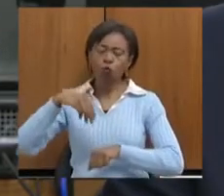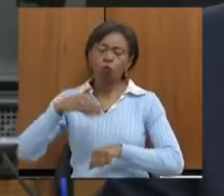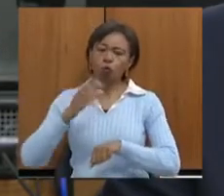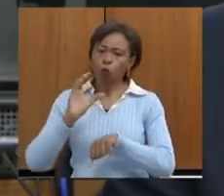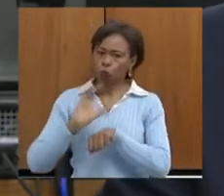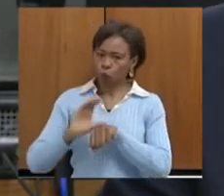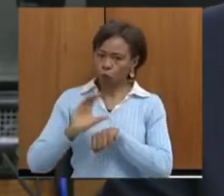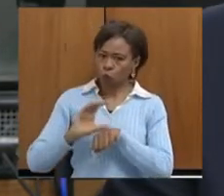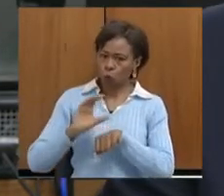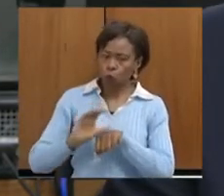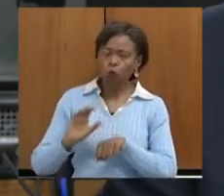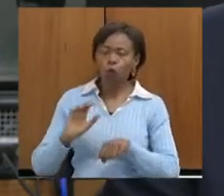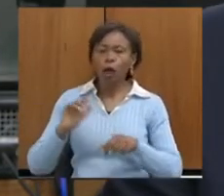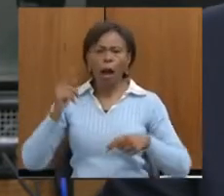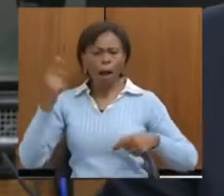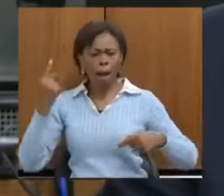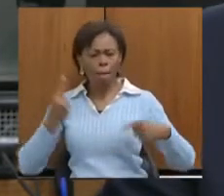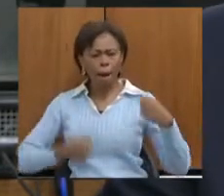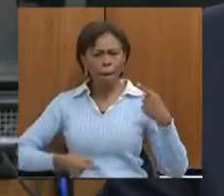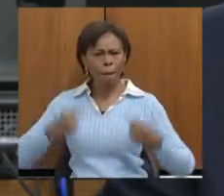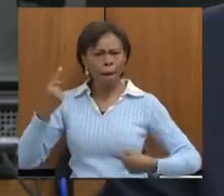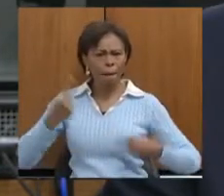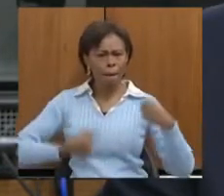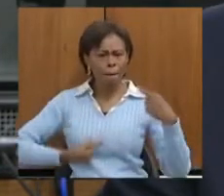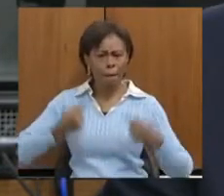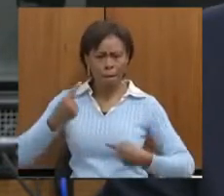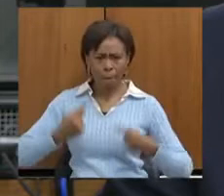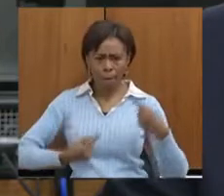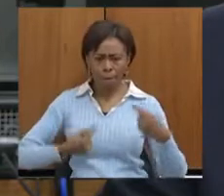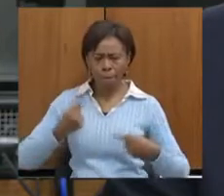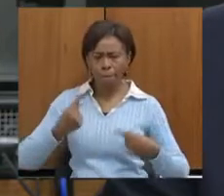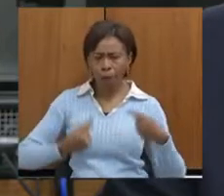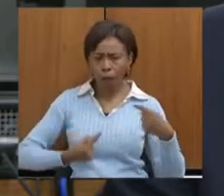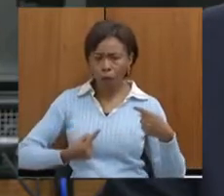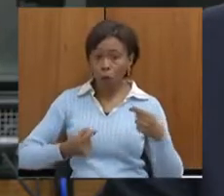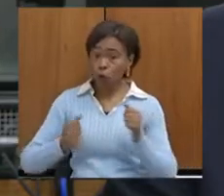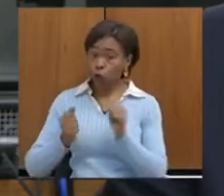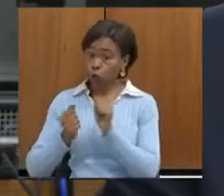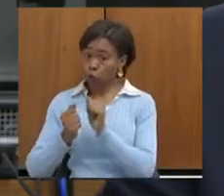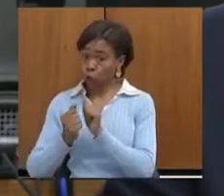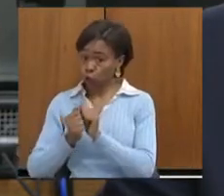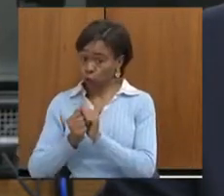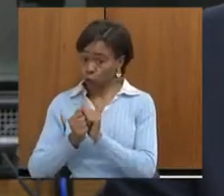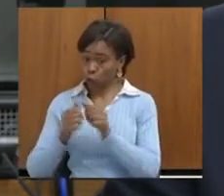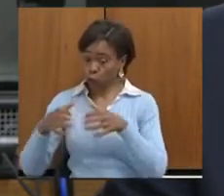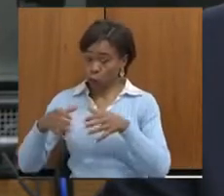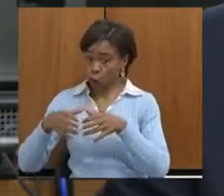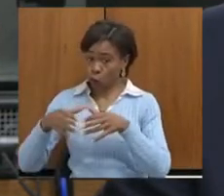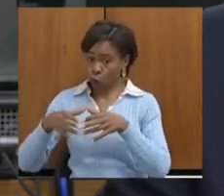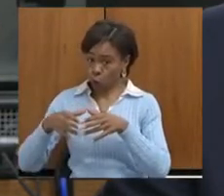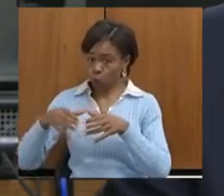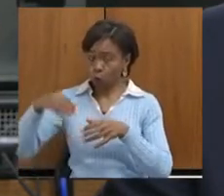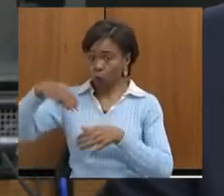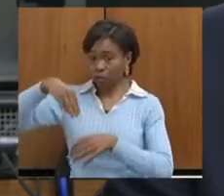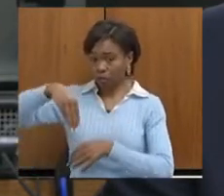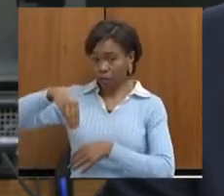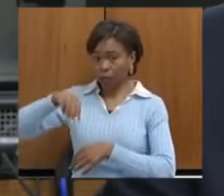tivemos um excelente debate justamente com o movimento dos atingidos por barragens